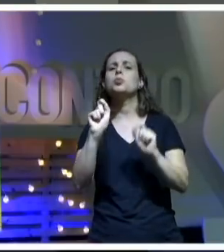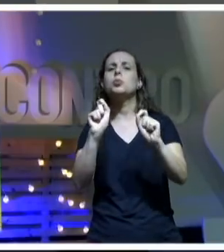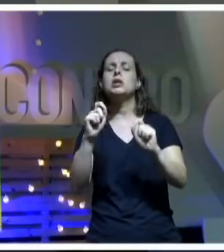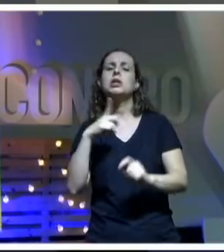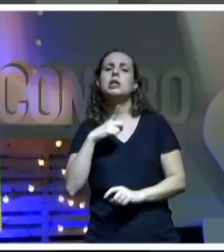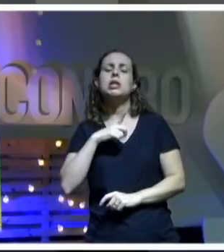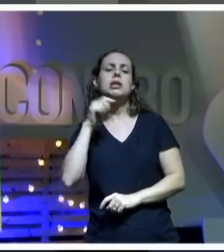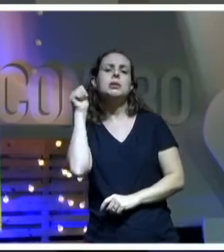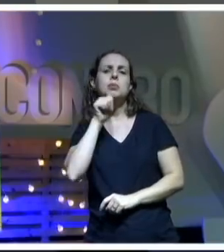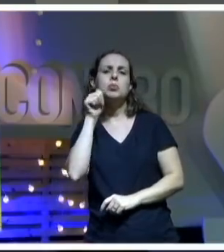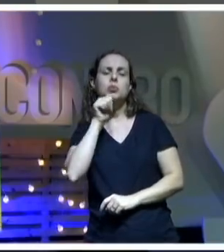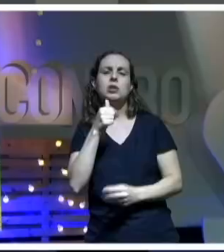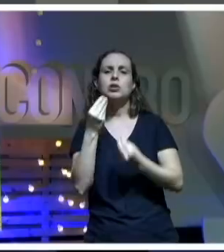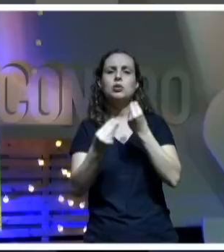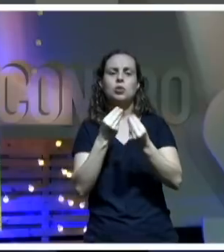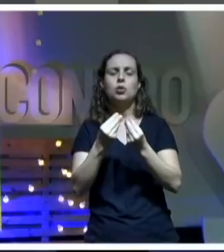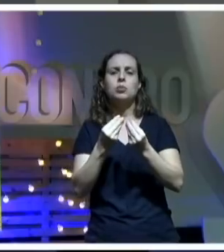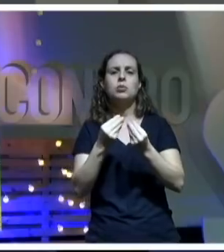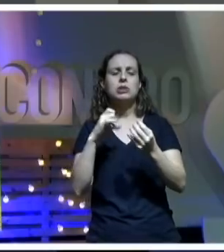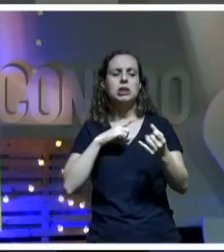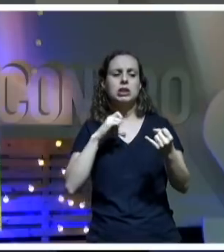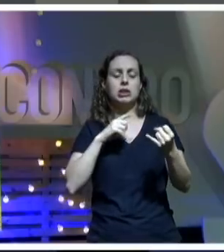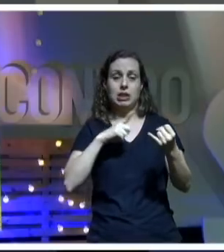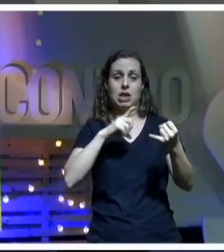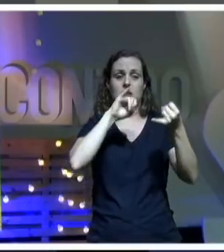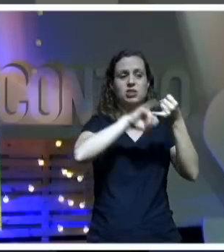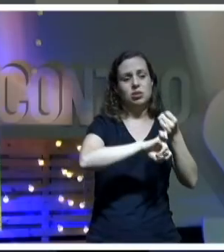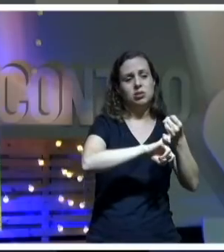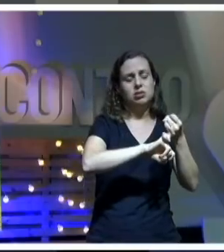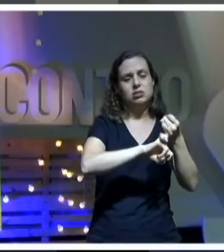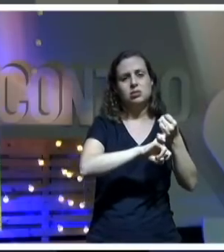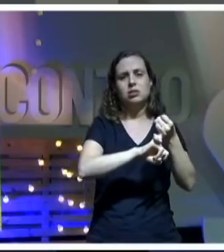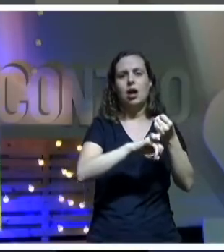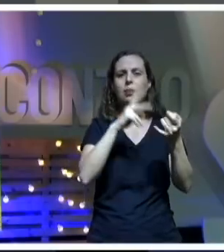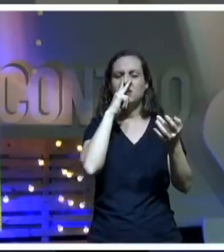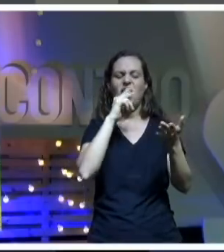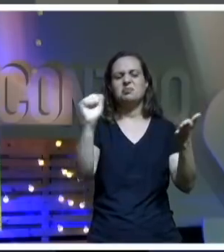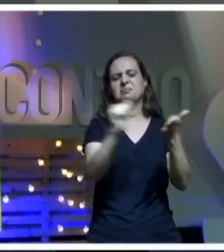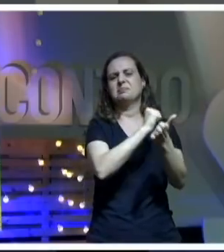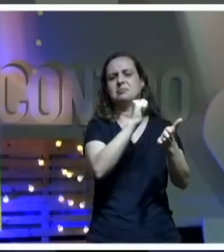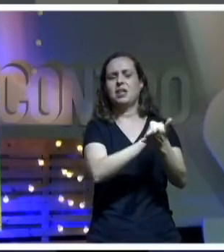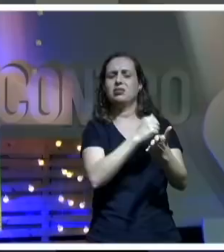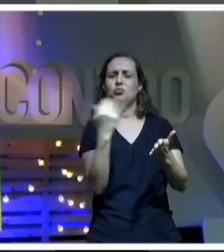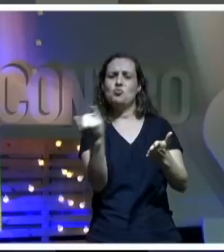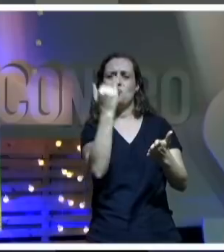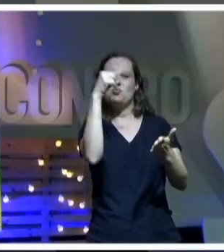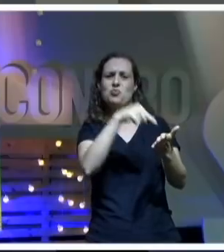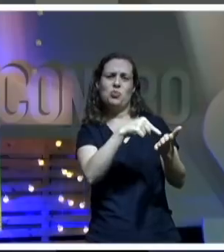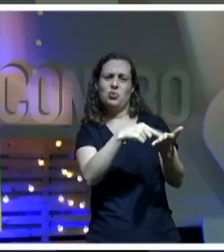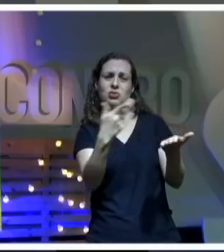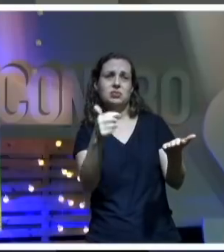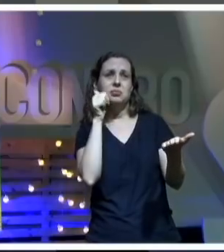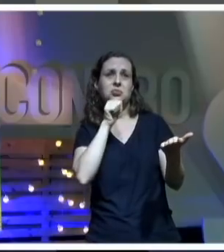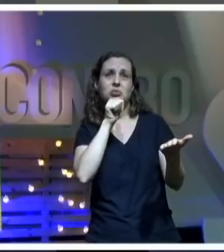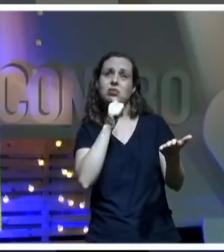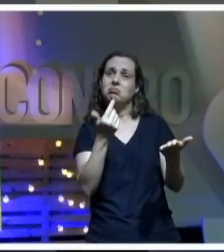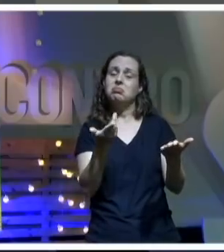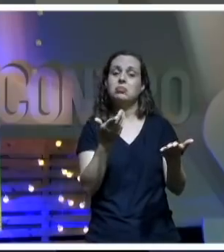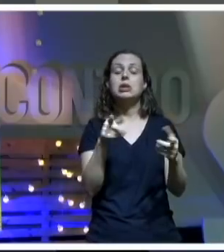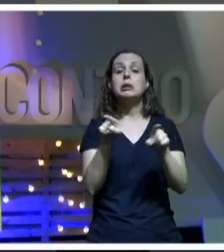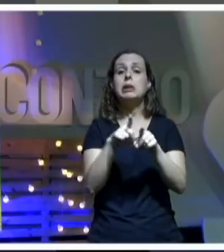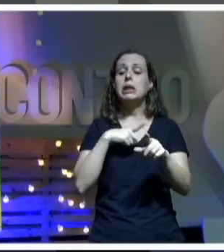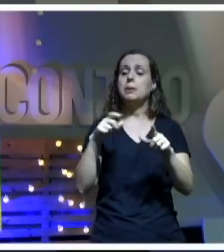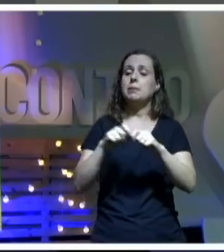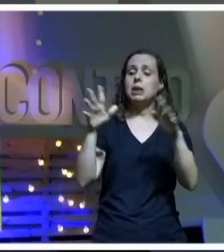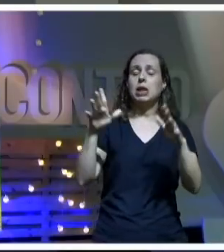adultério é bonita né mas ela não estar aqui nesse lugar os manuscritos originais mostra que ela não tentar deveria estar aqui sabe esse